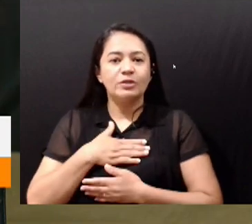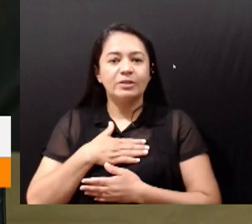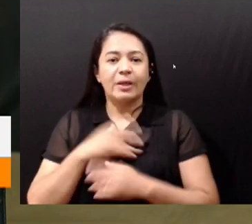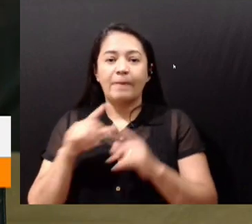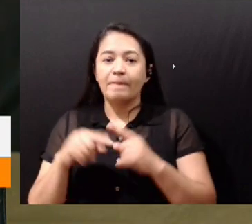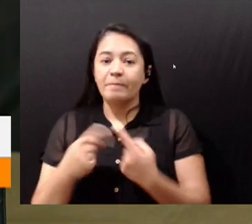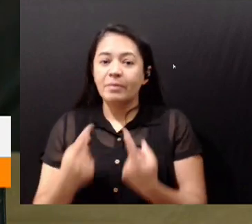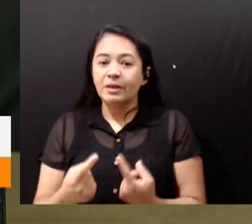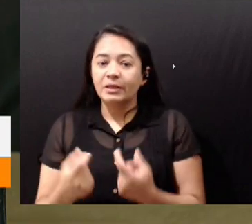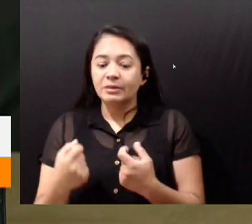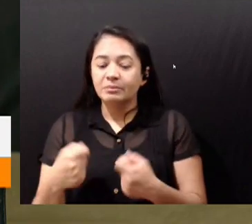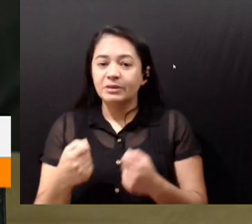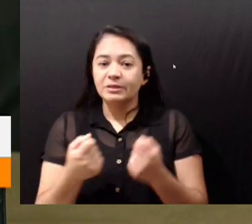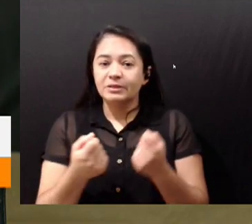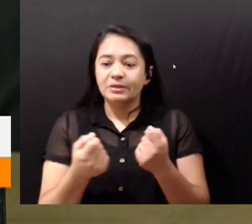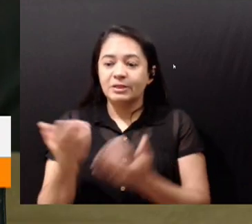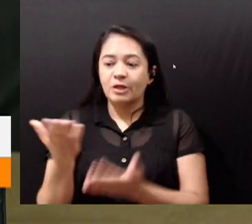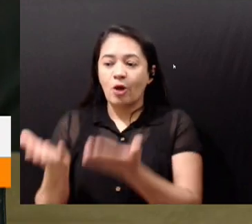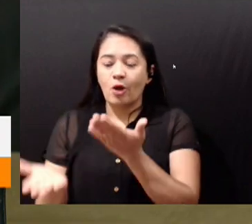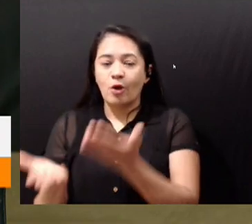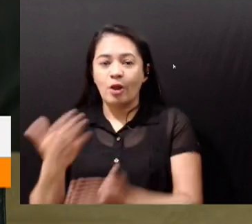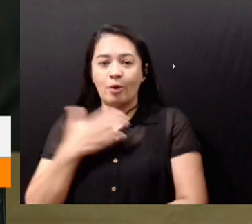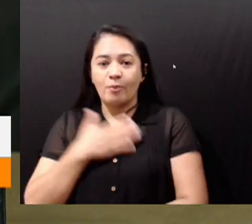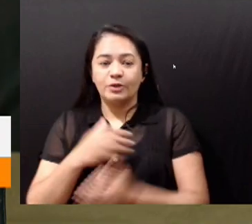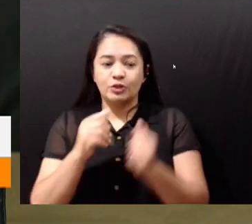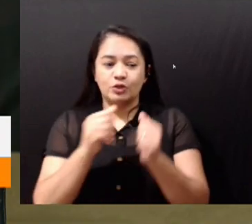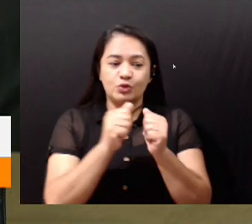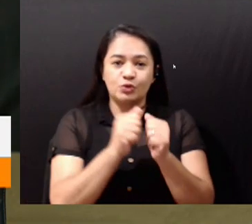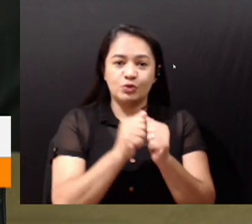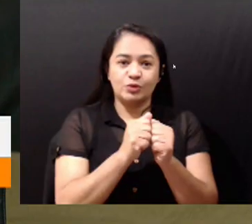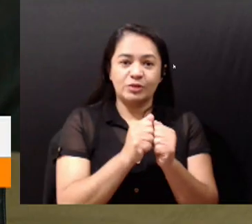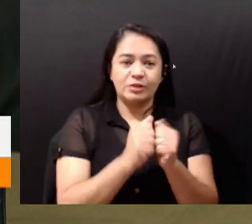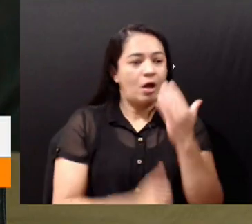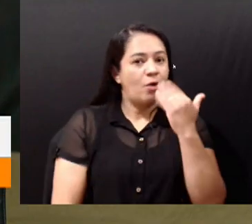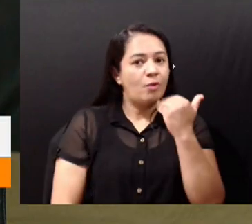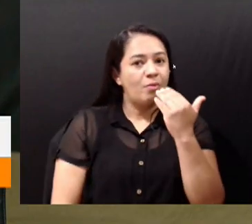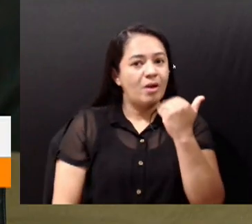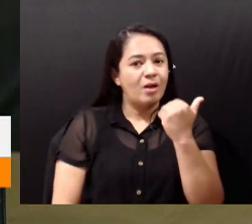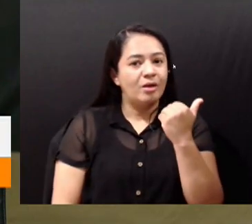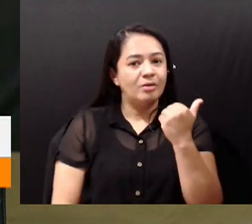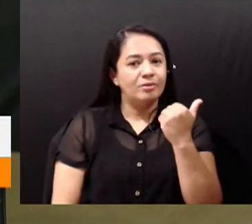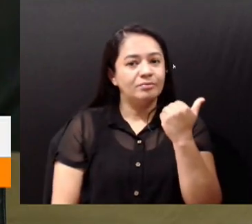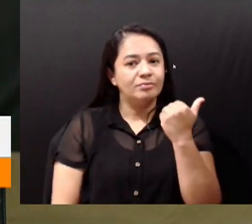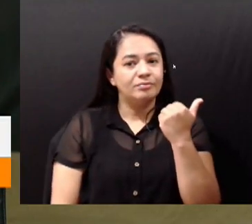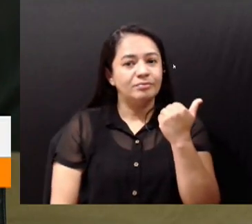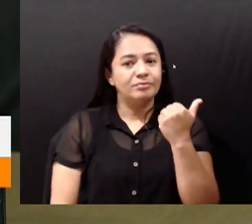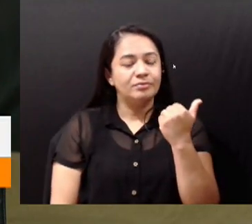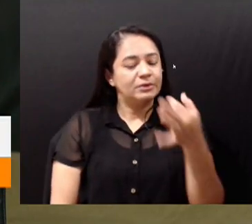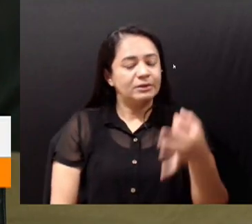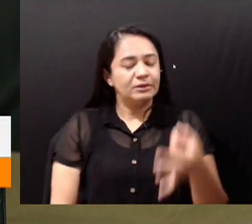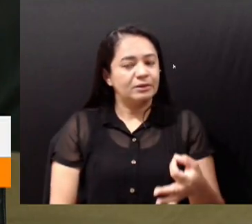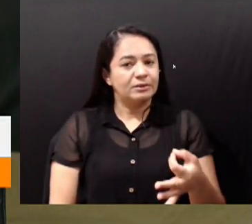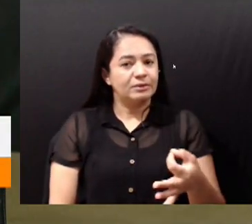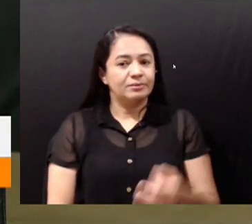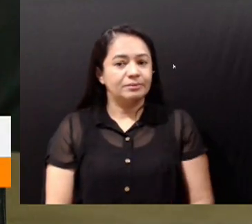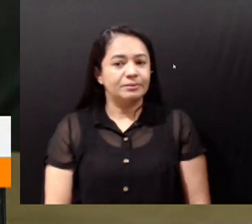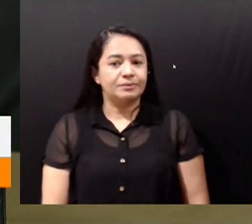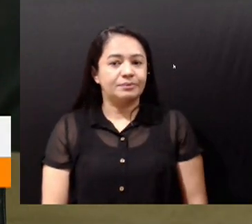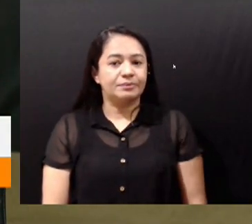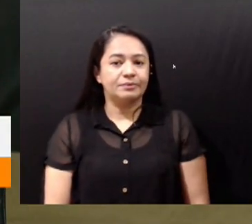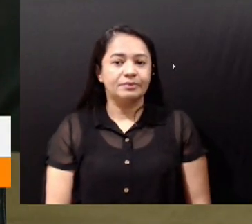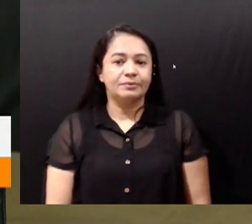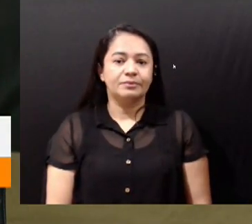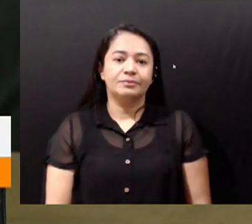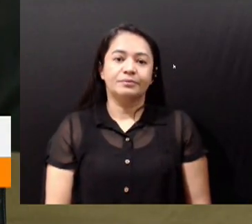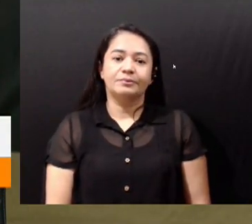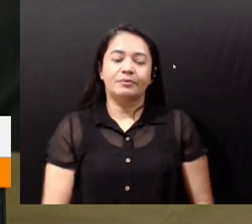equilibrar esse prazer com uma alimentação apropriada, uma alimentação saudável.